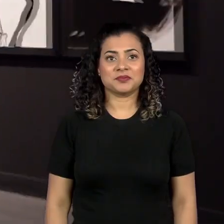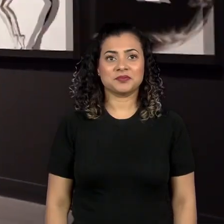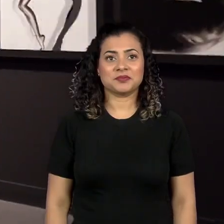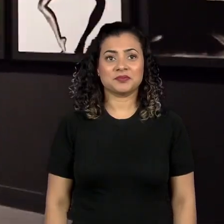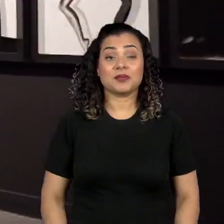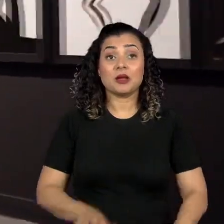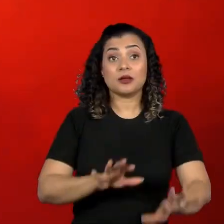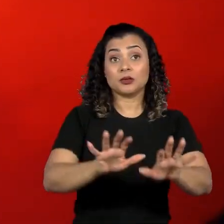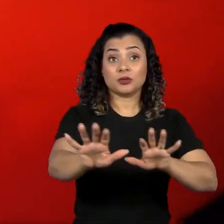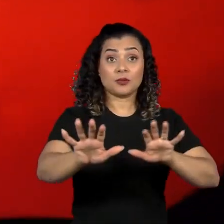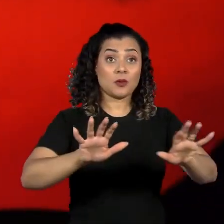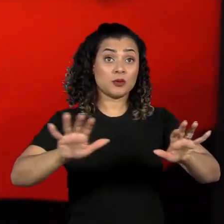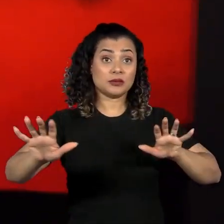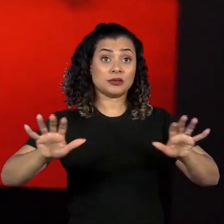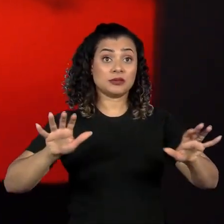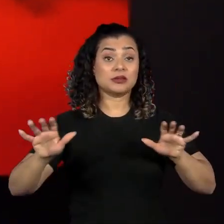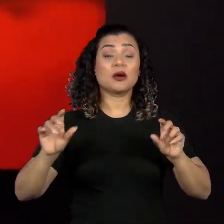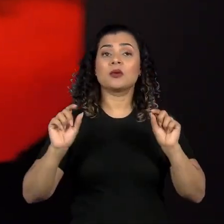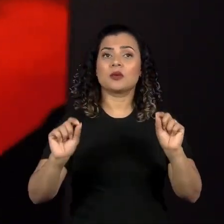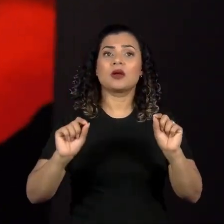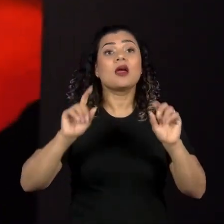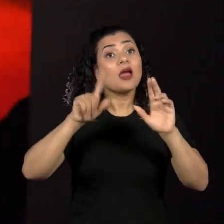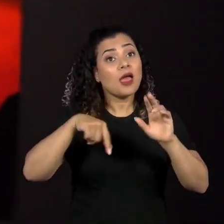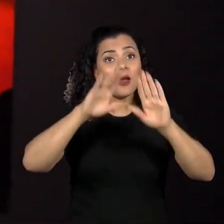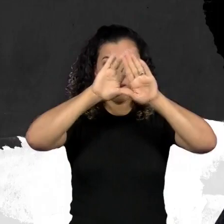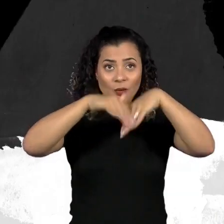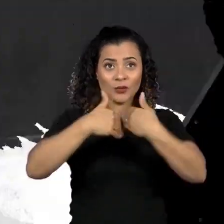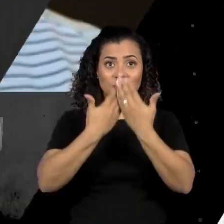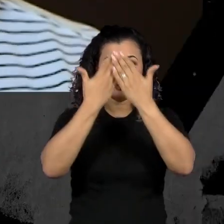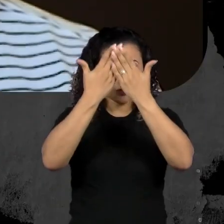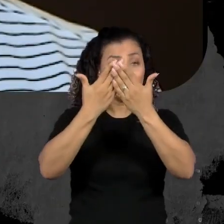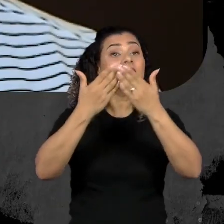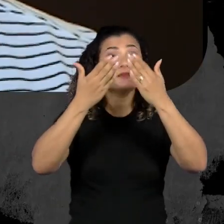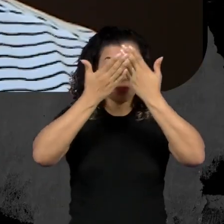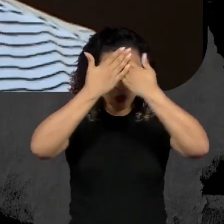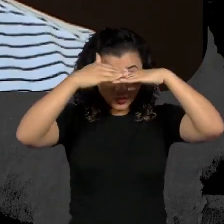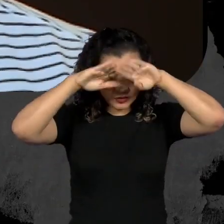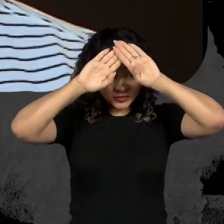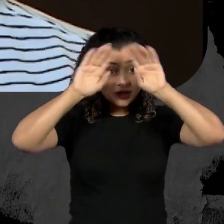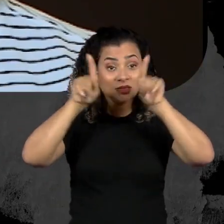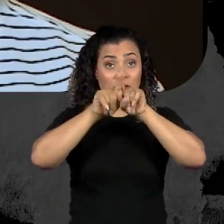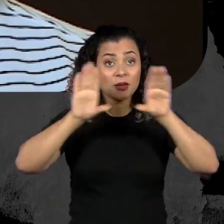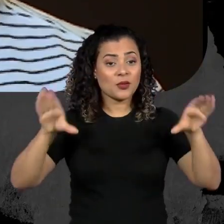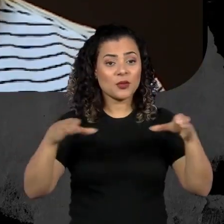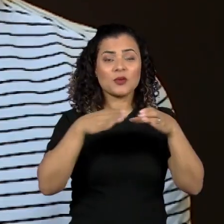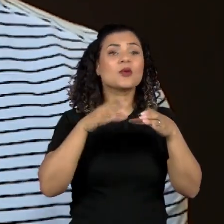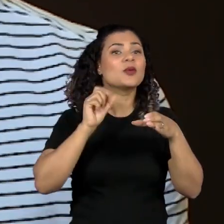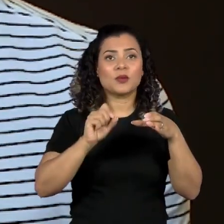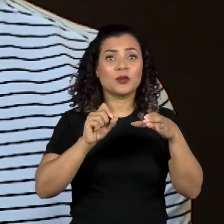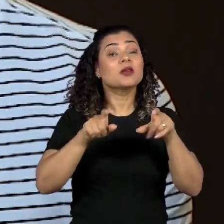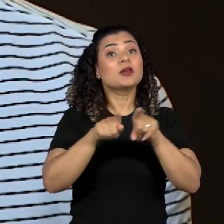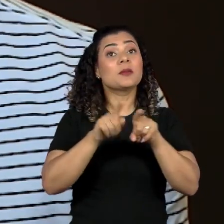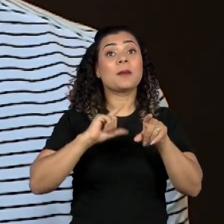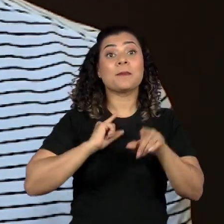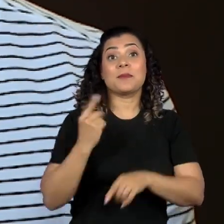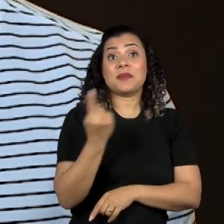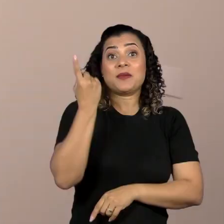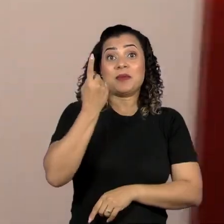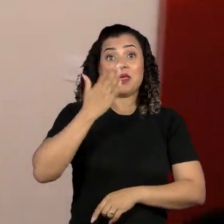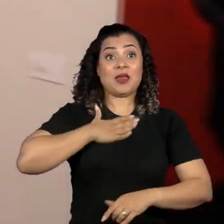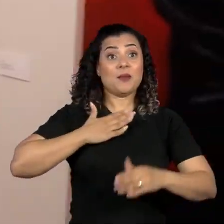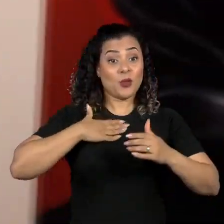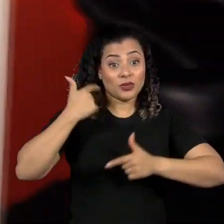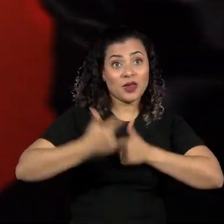Essa exposição, Bará, é uma oferenda para o Orixá Exu. Ela tem como obra principal uma série, minha primeira série, meu primeiro corpo